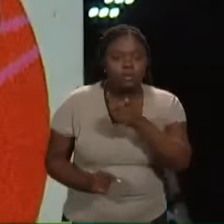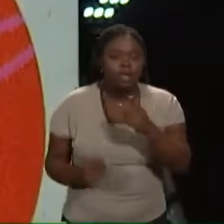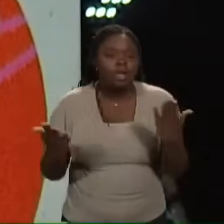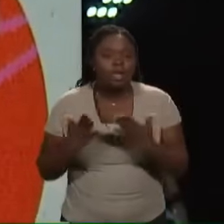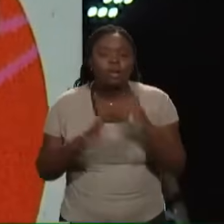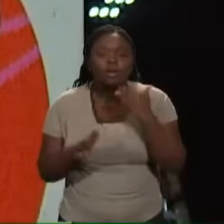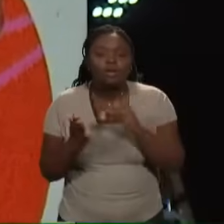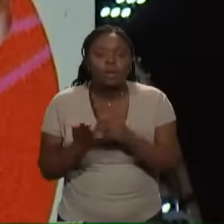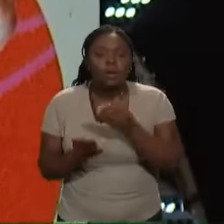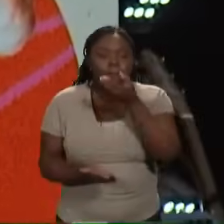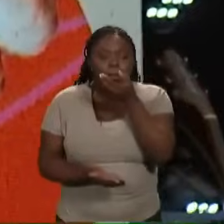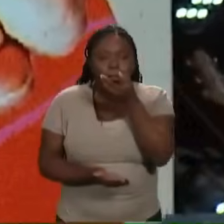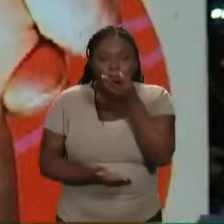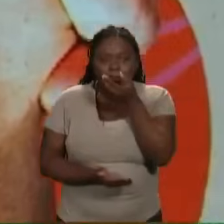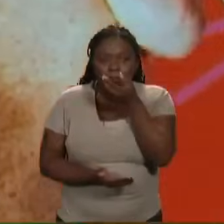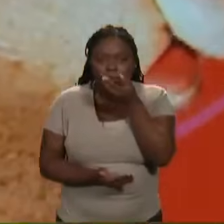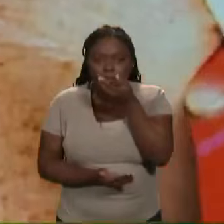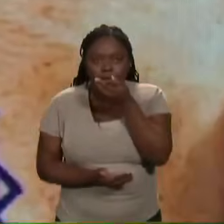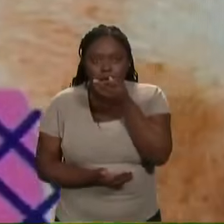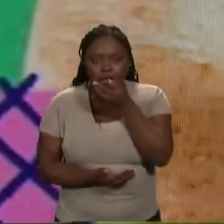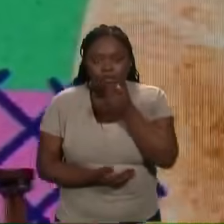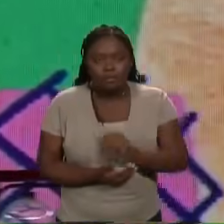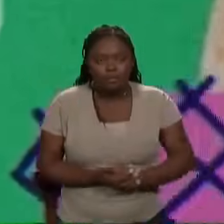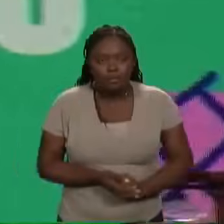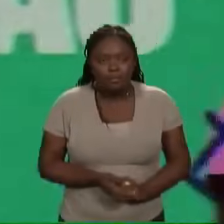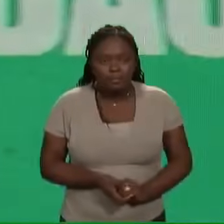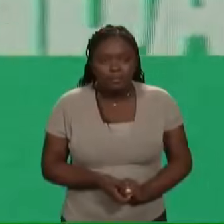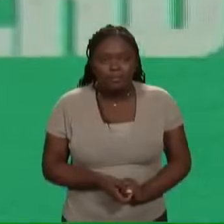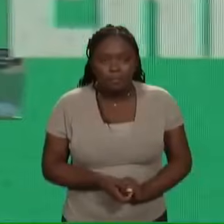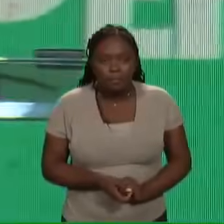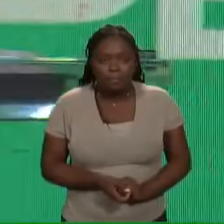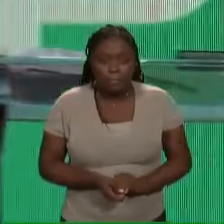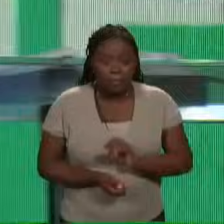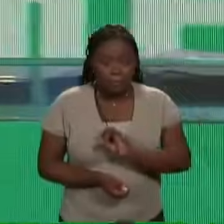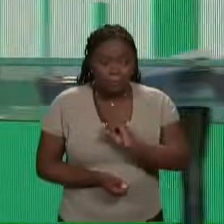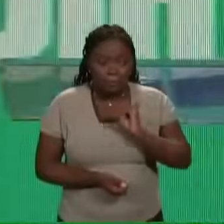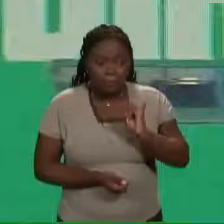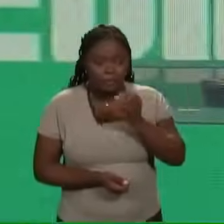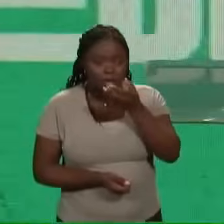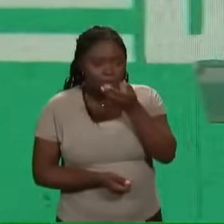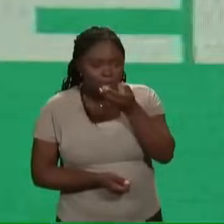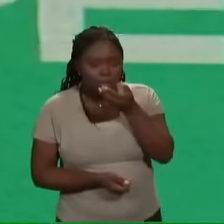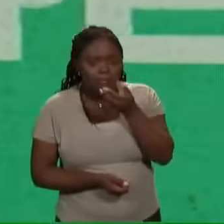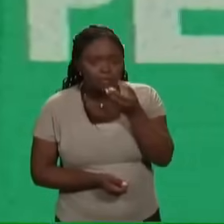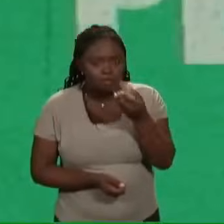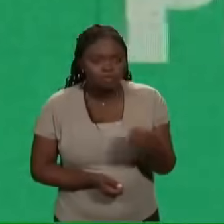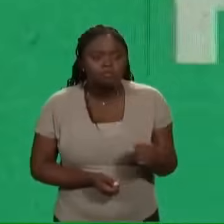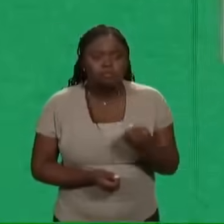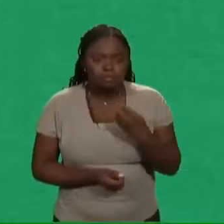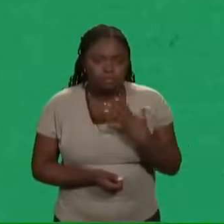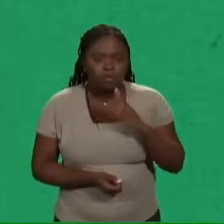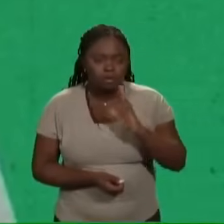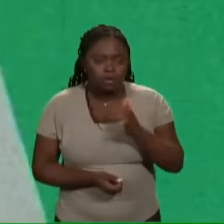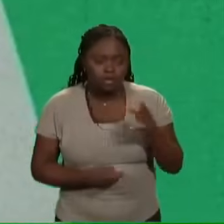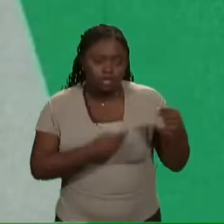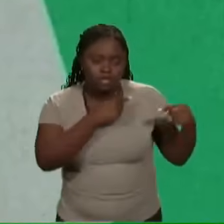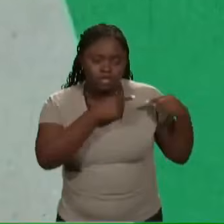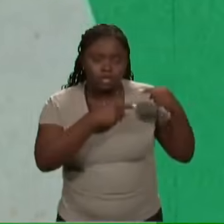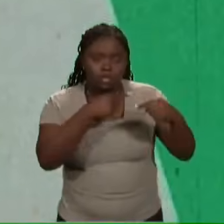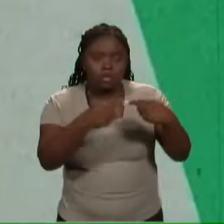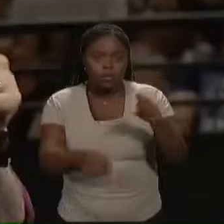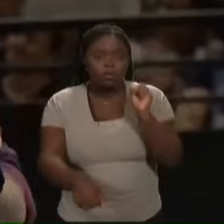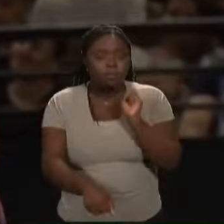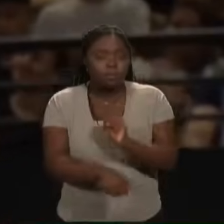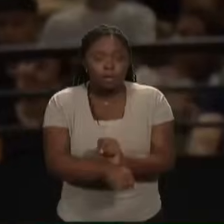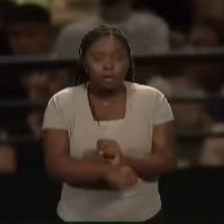áudio. Eles mandam áudio. E se chegar áudio, está pegando boi. Essa geração desaprendeu de